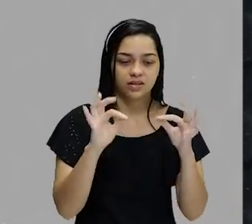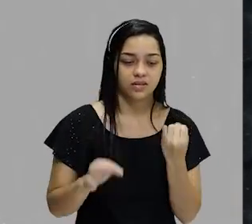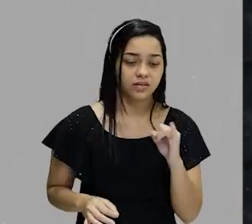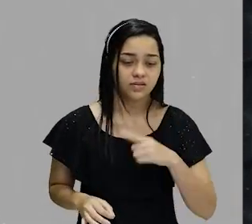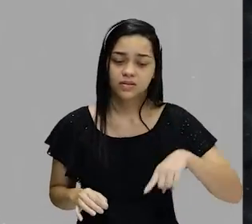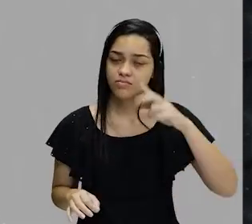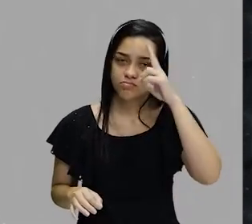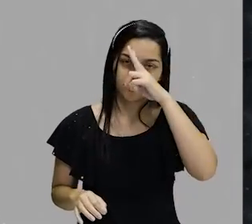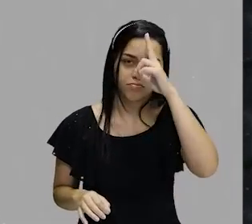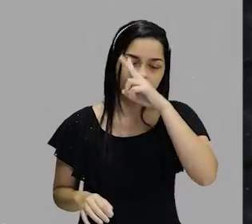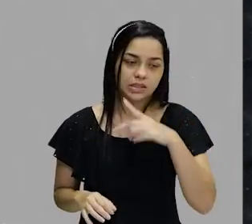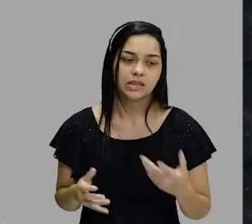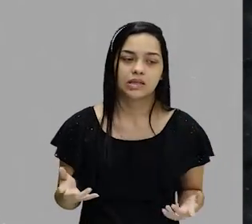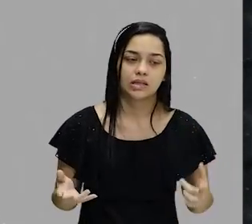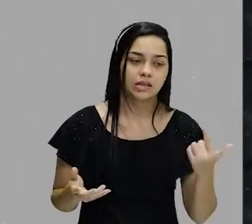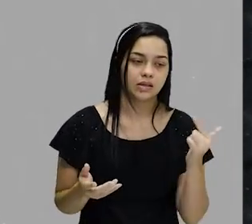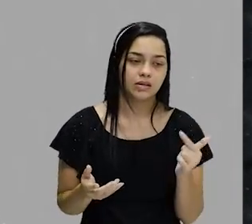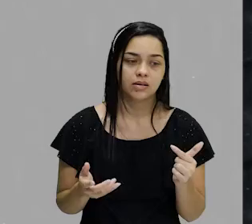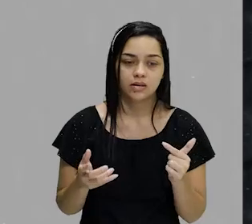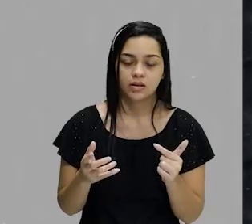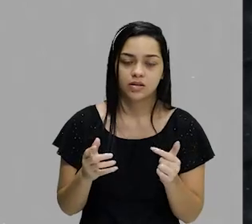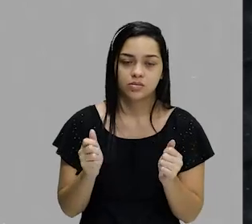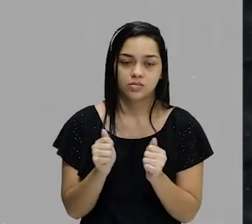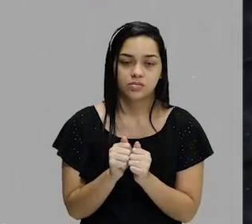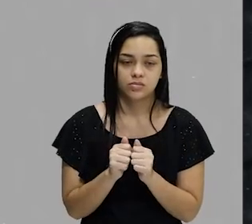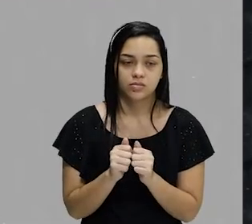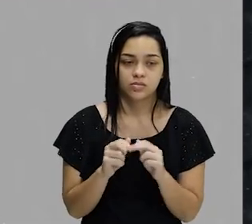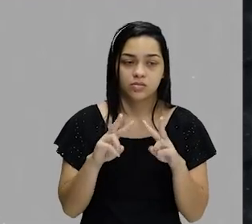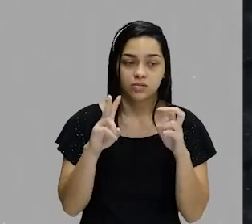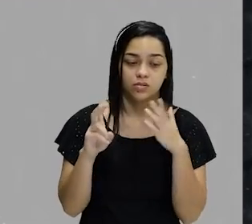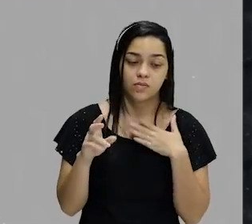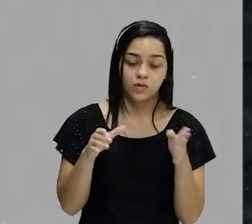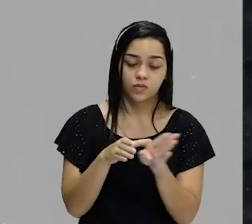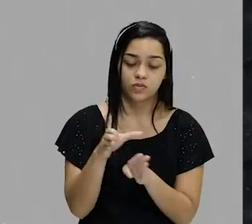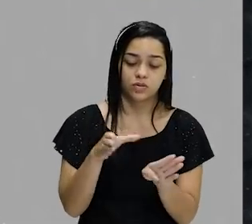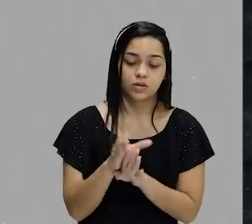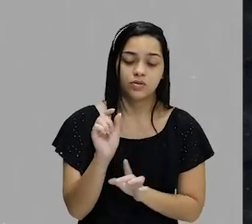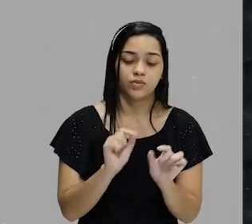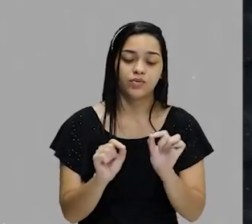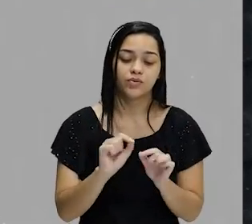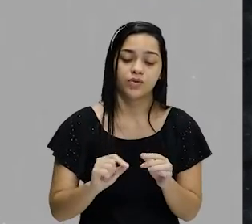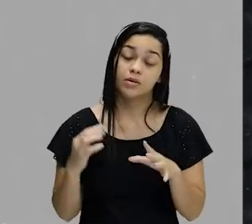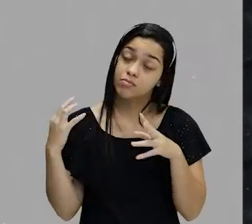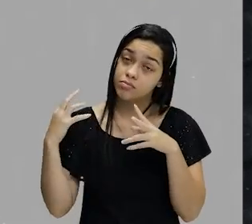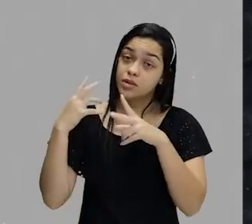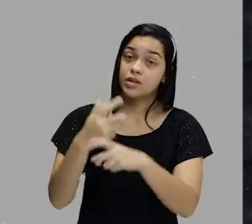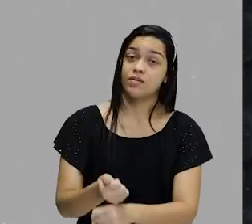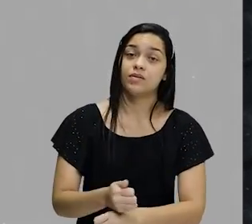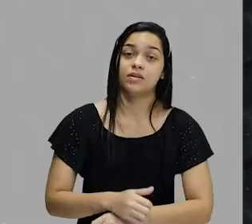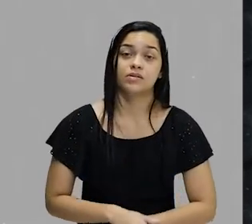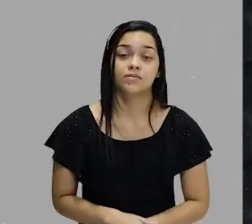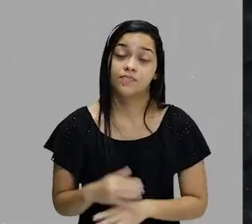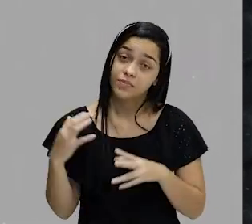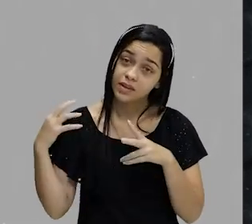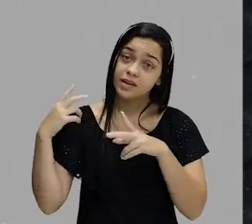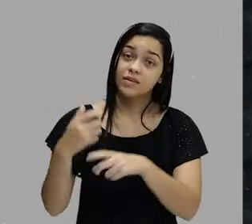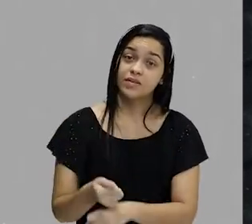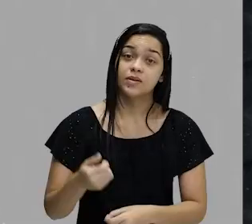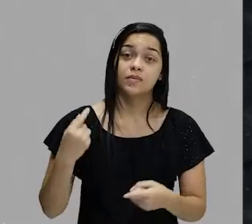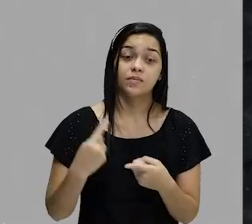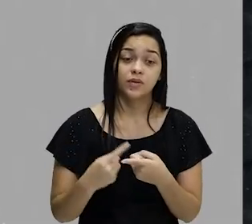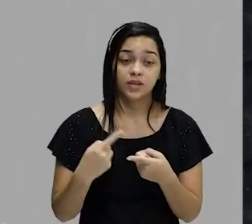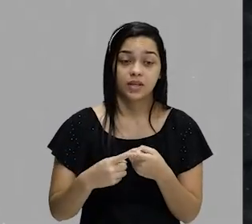não lembra, se você não tem familiaridade com o assunto, o meu conselho é revise. Revise muito,